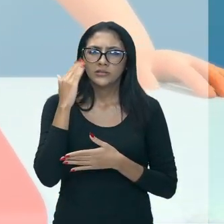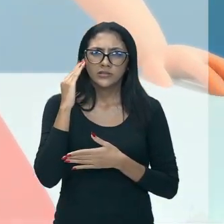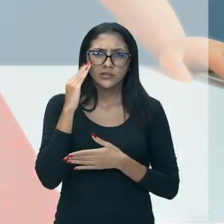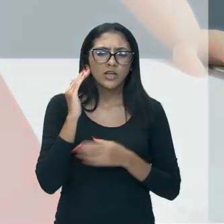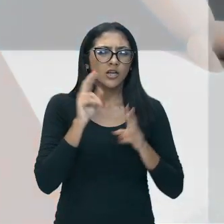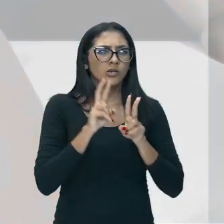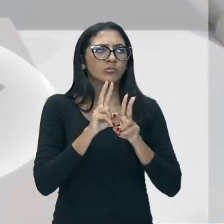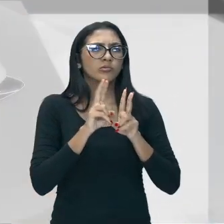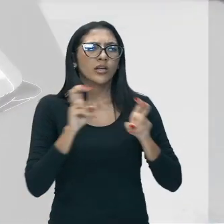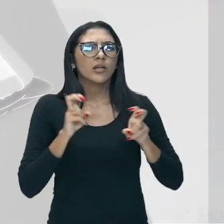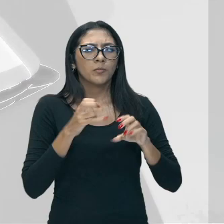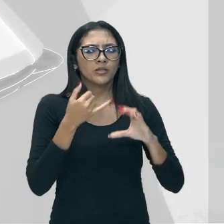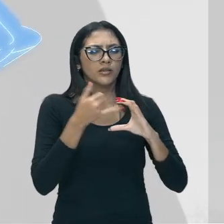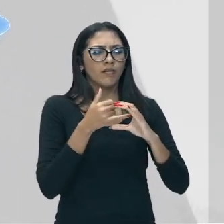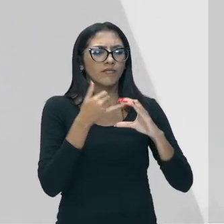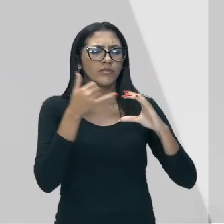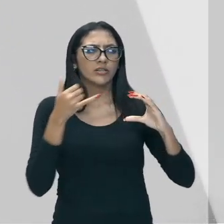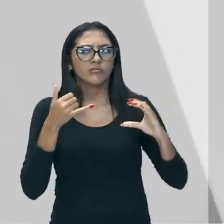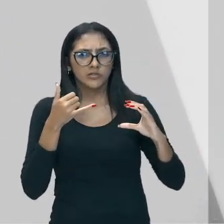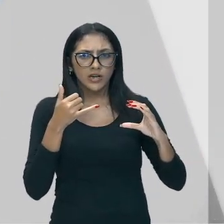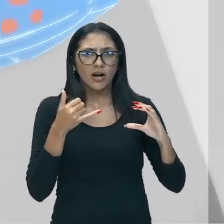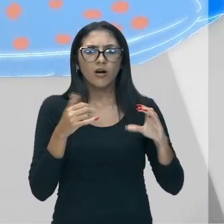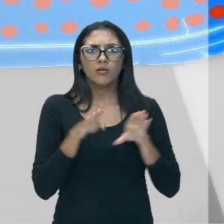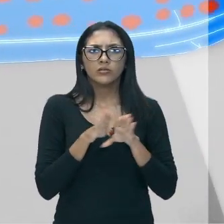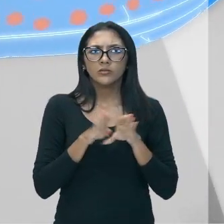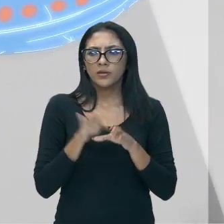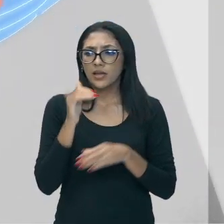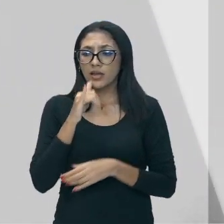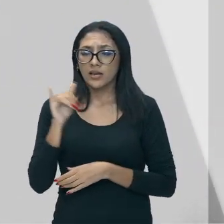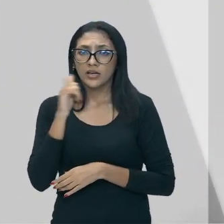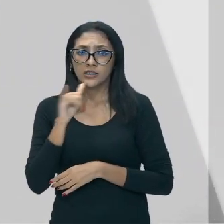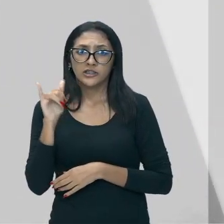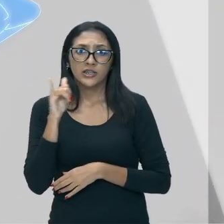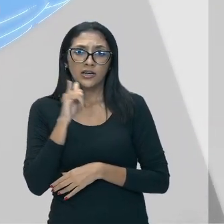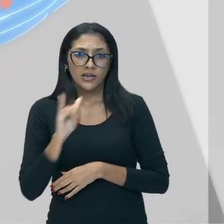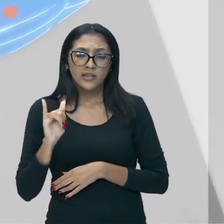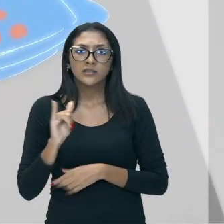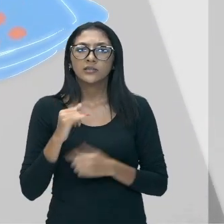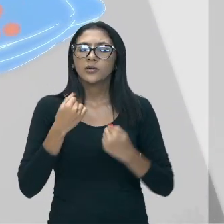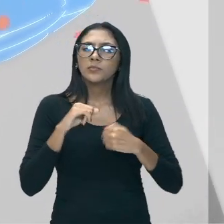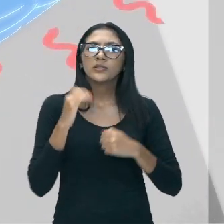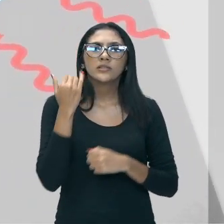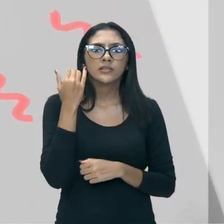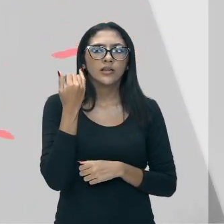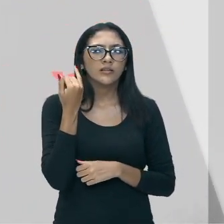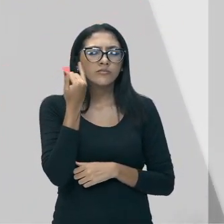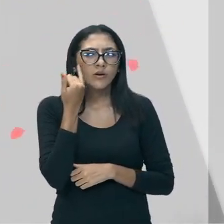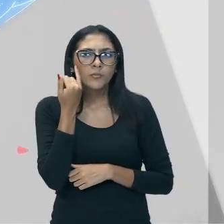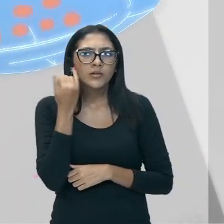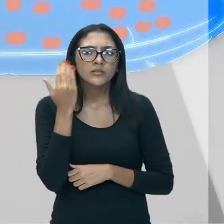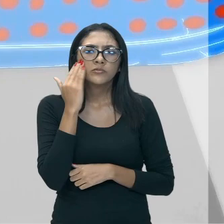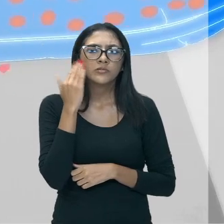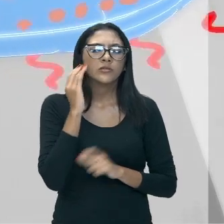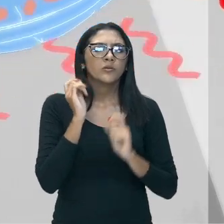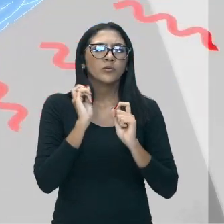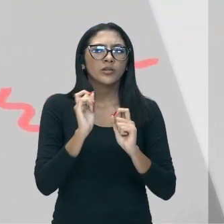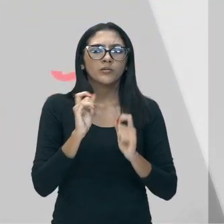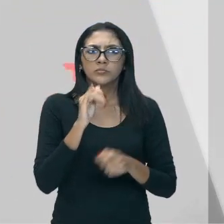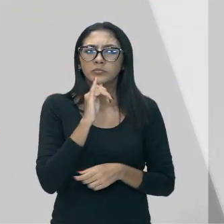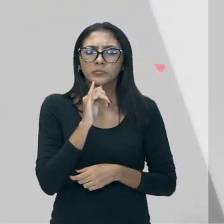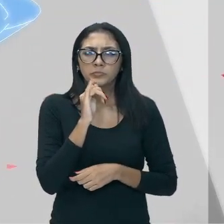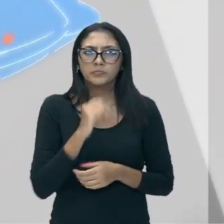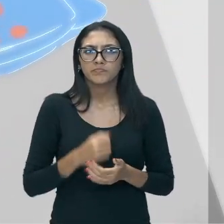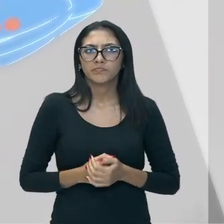sobre efeito Joule, energia elétrica, devemos o quê? no momento que eu vou passar